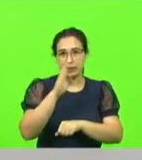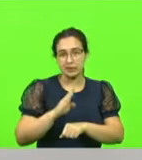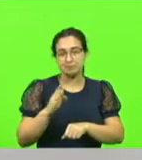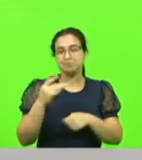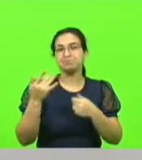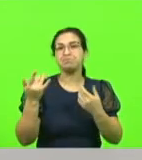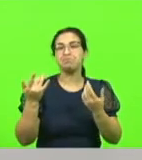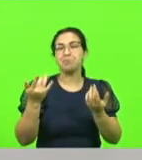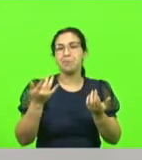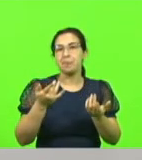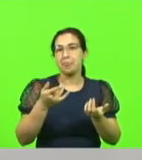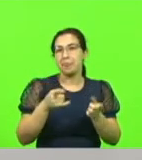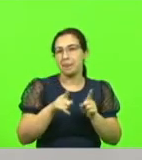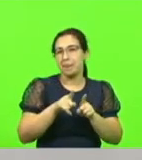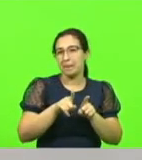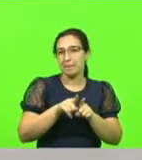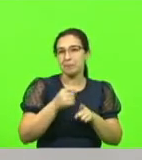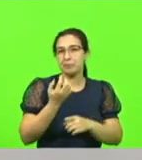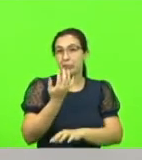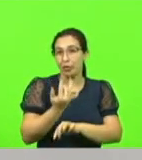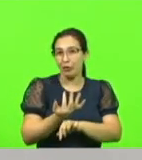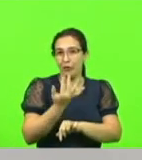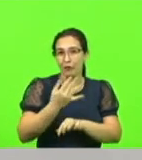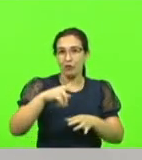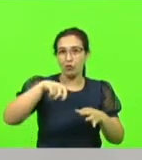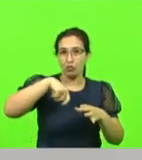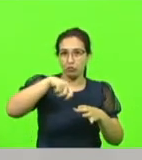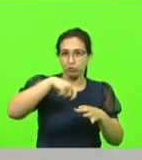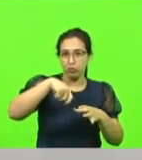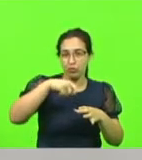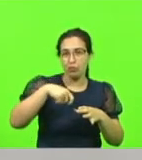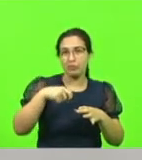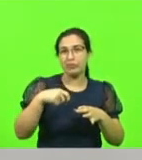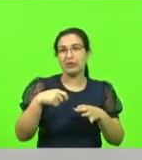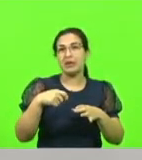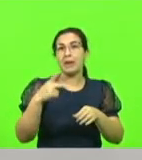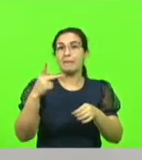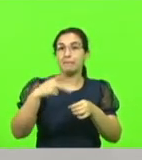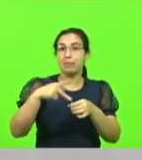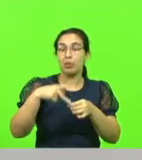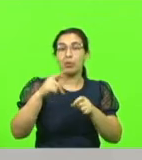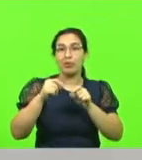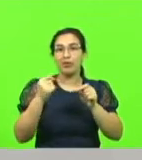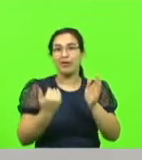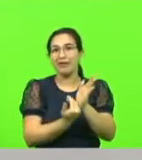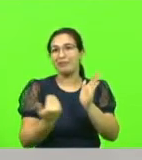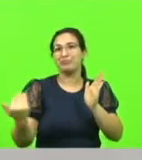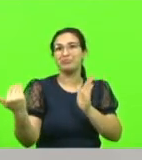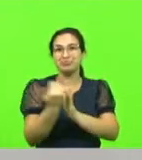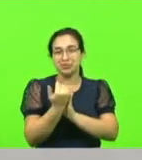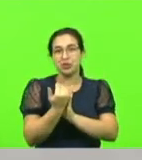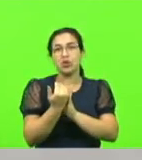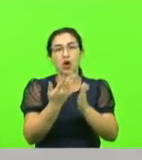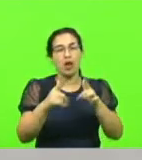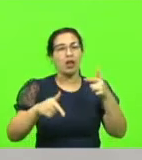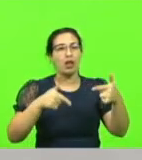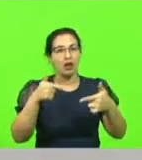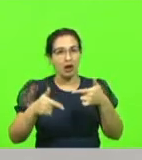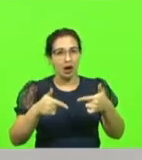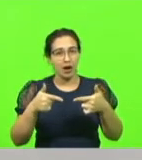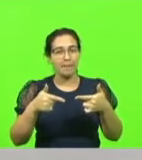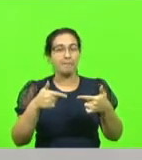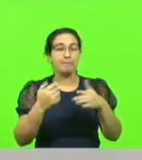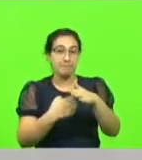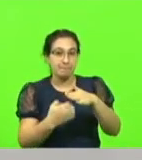tão caros porque a Petrobras dolarizou os preços dos combustíveis e a própria empresa, a Petrobras, reconhece